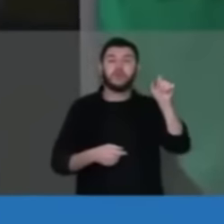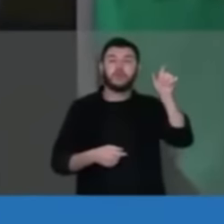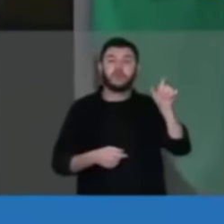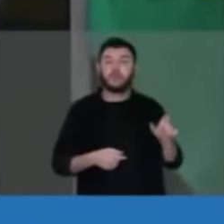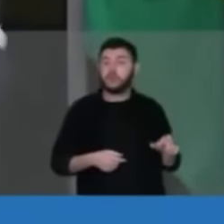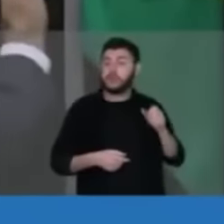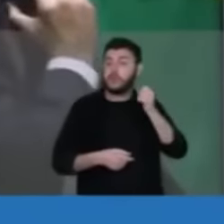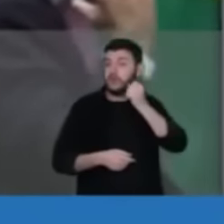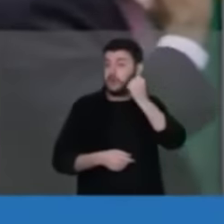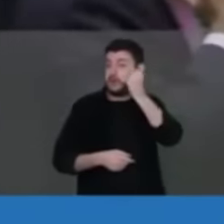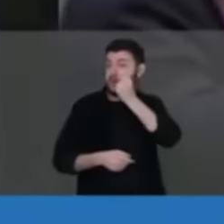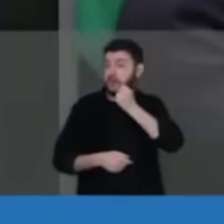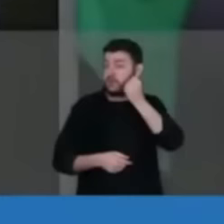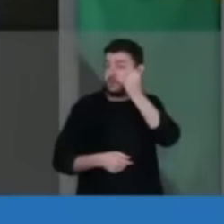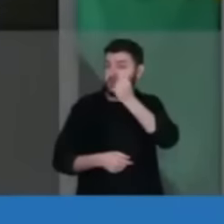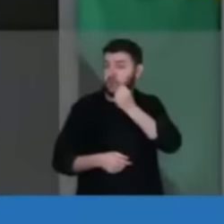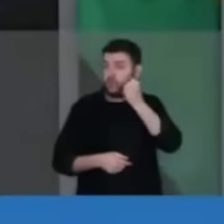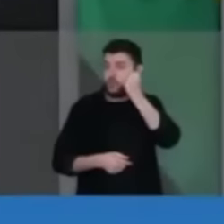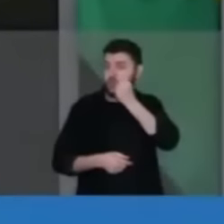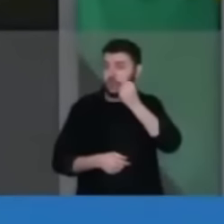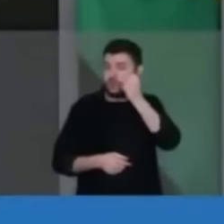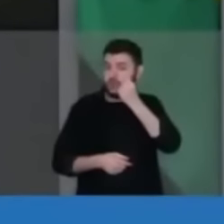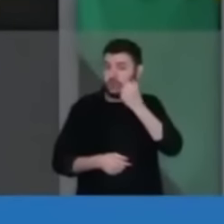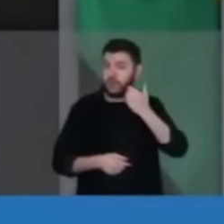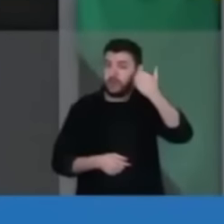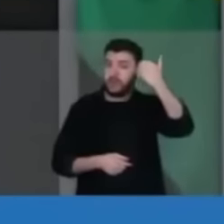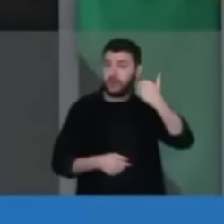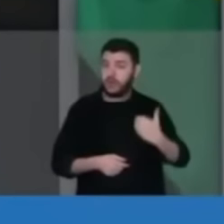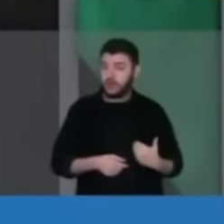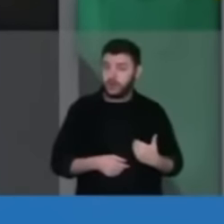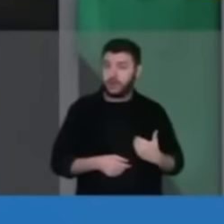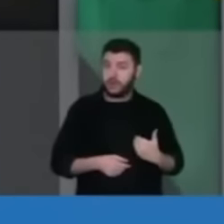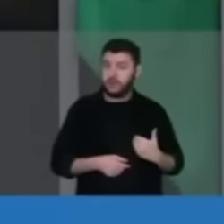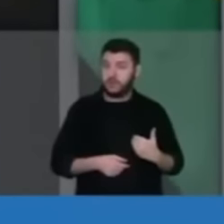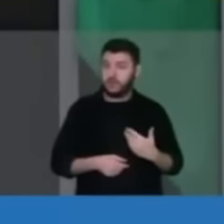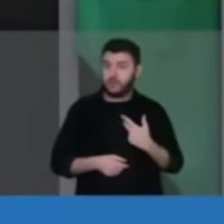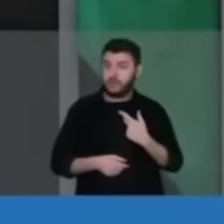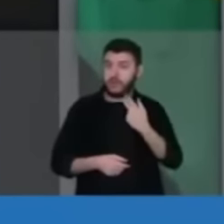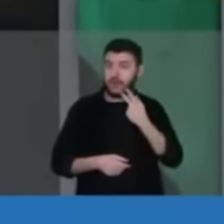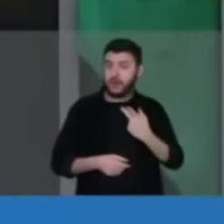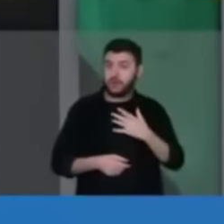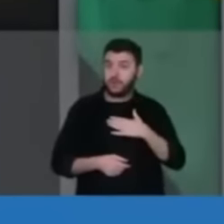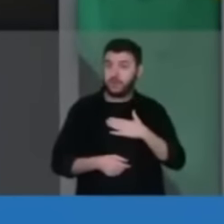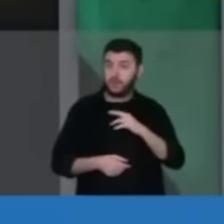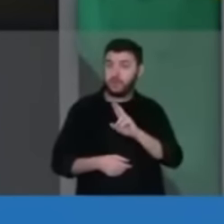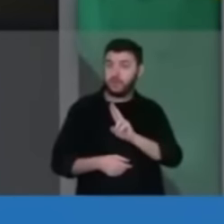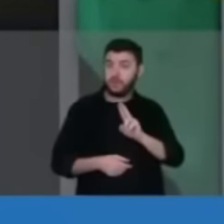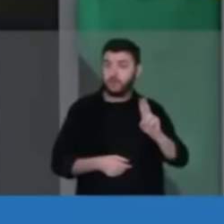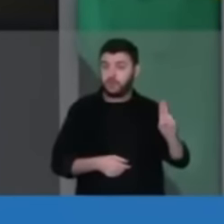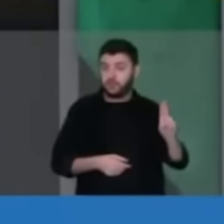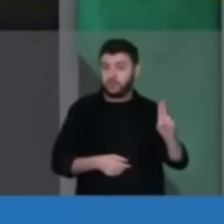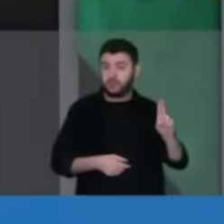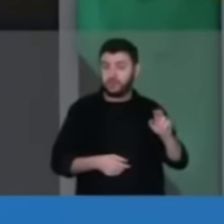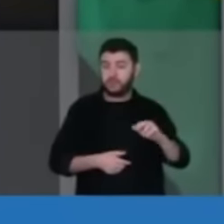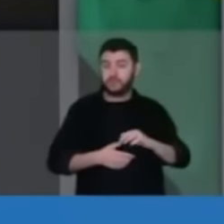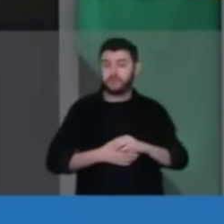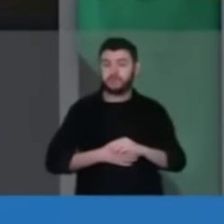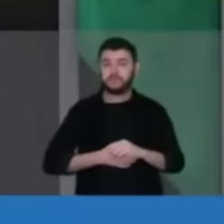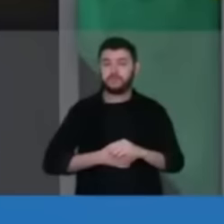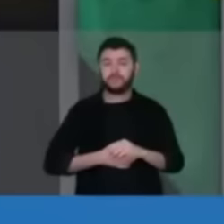caso a mim que fui citado nominalmente é completamente